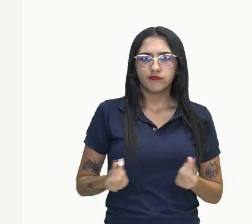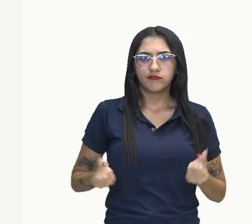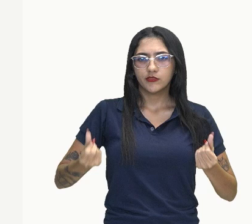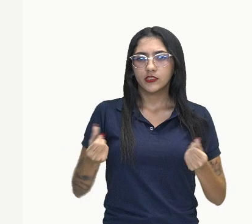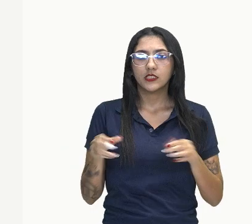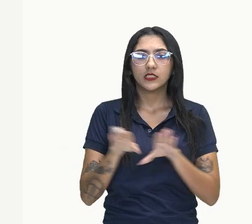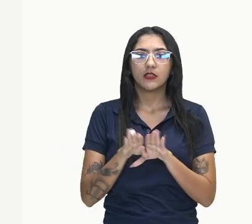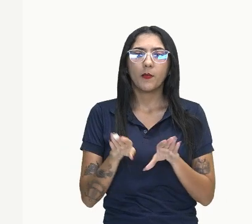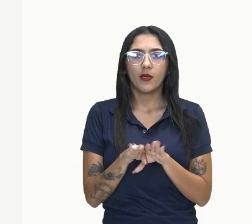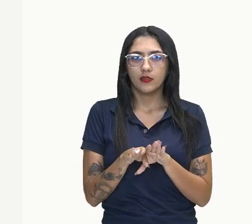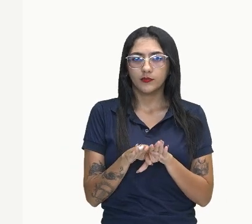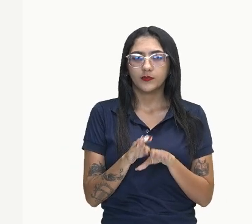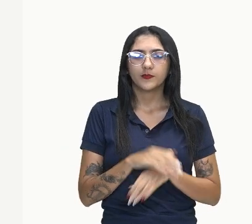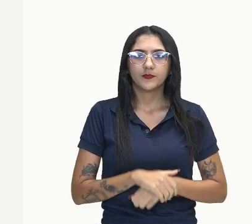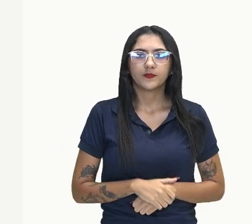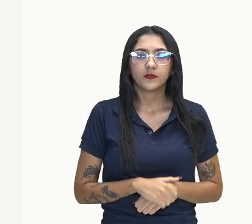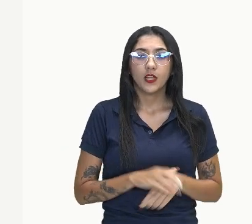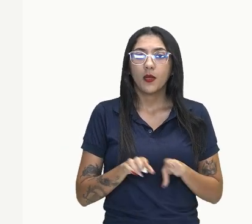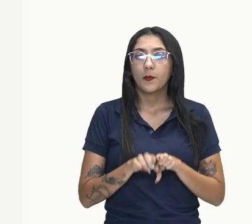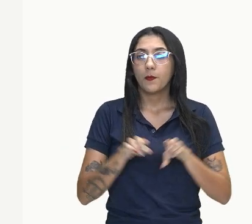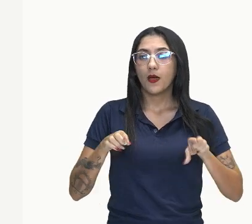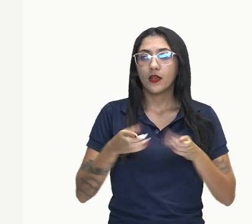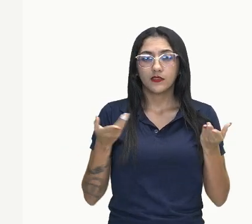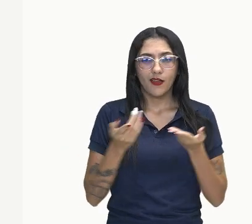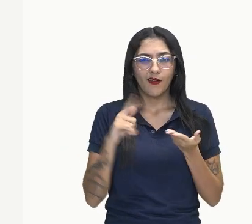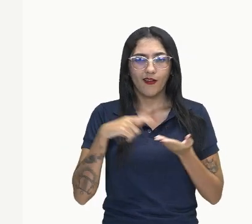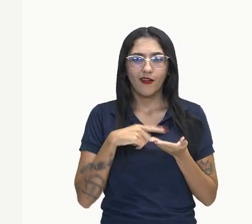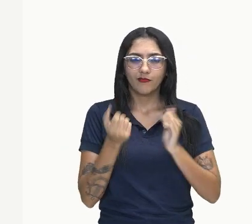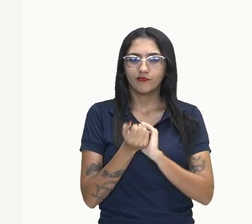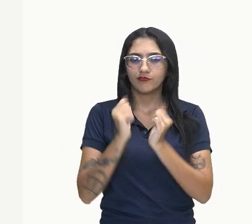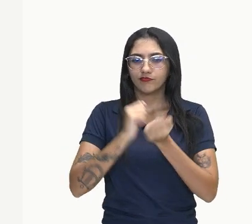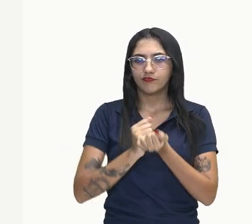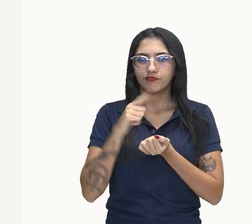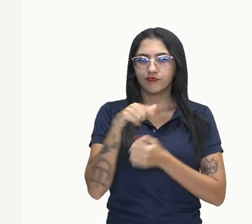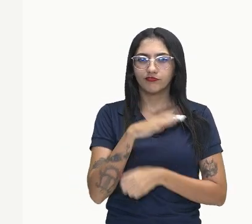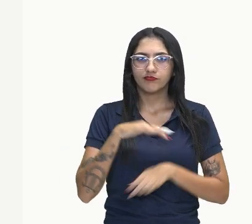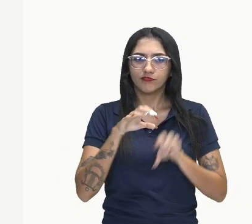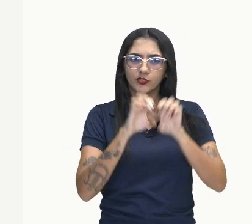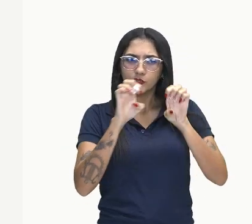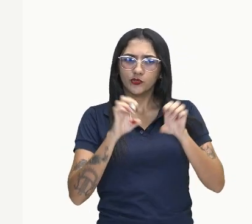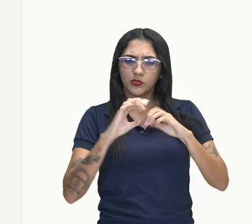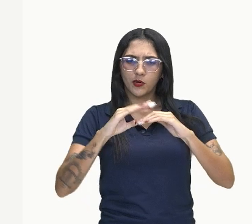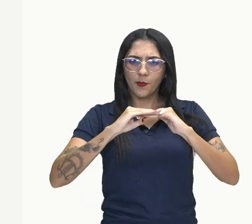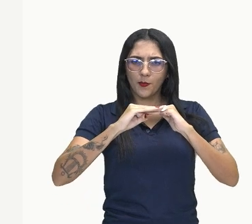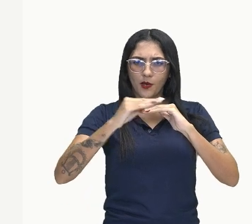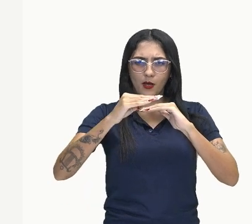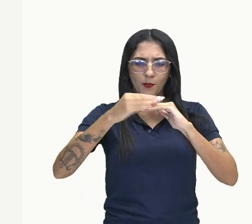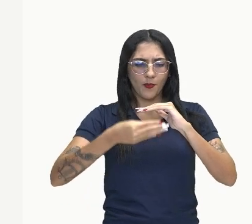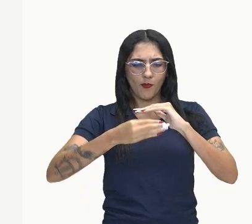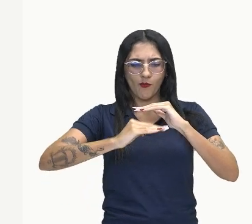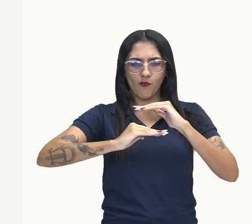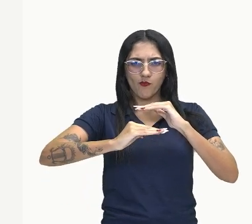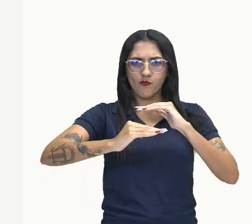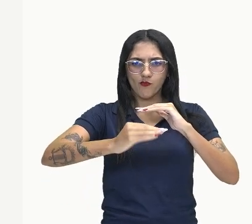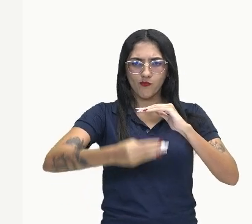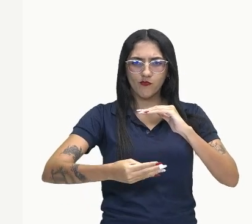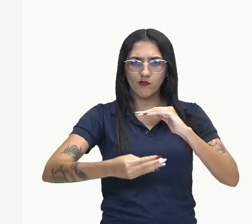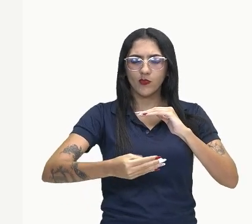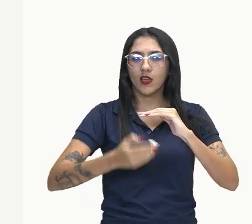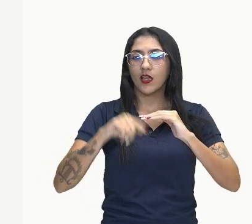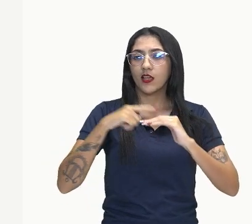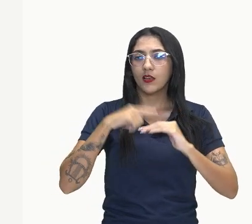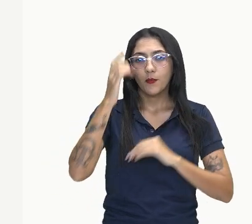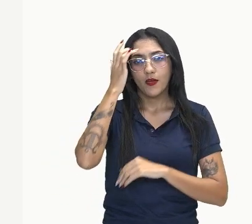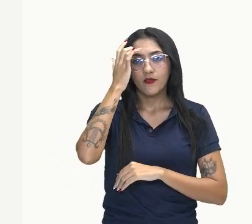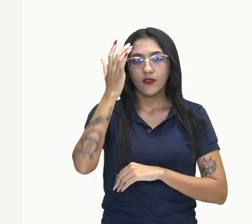com a agricultura. Porém, com esse terraceamento que deixa um pouquinho mais reto, né, isso acaba aí facilitando.